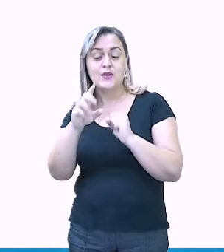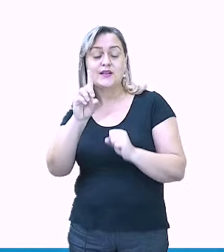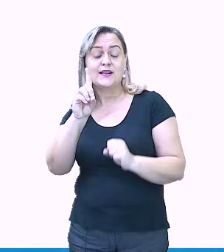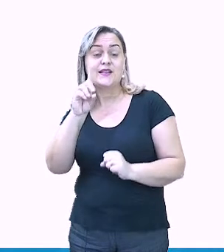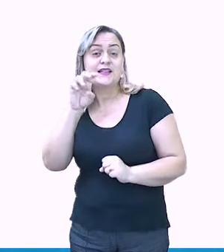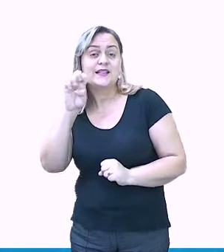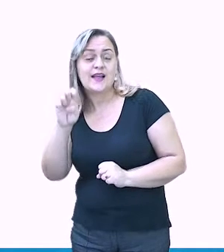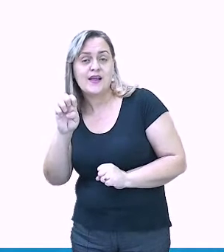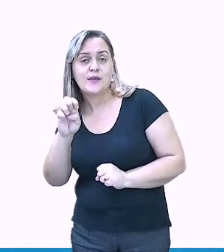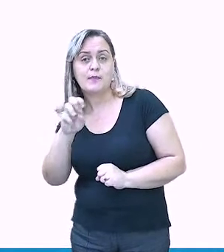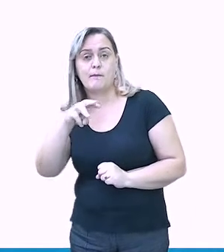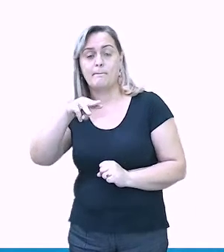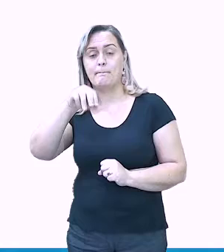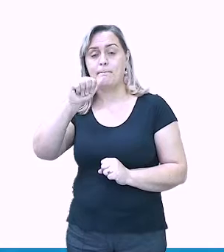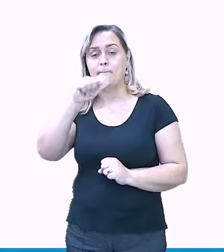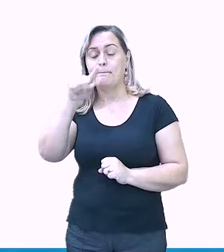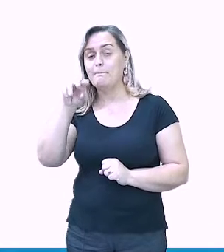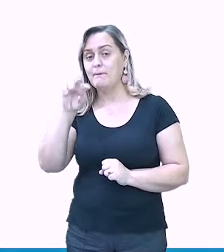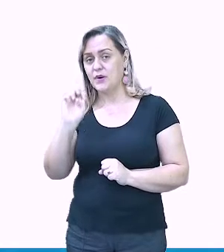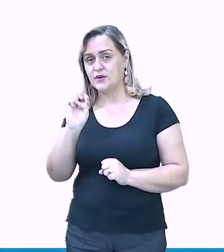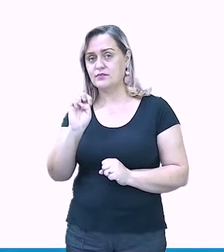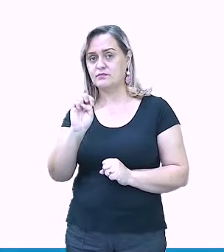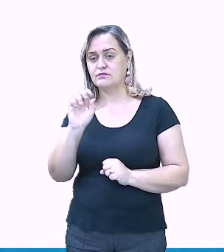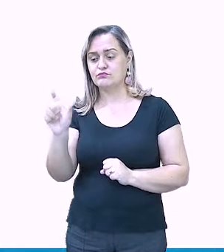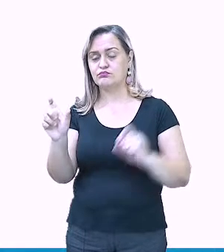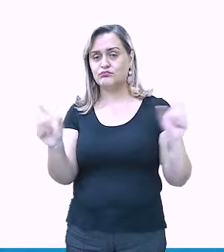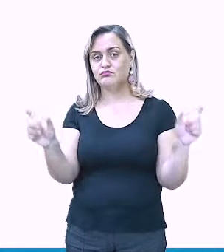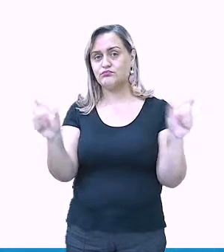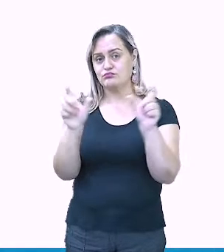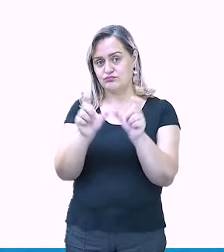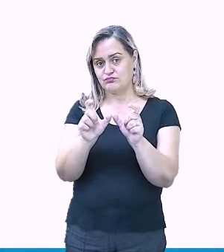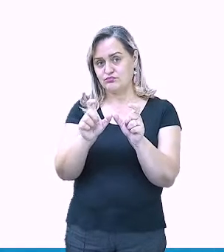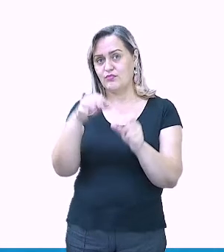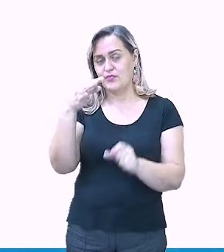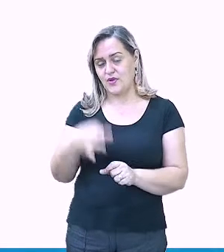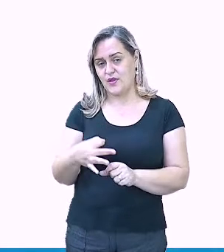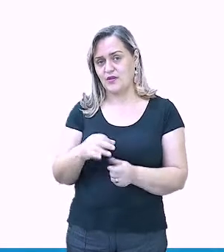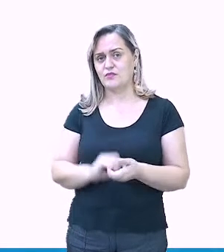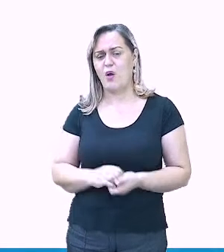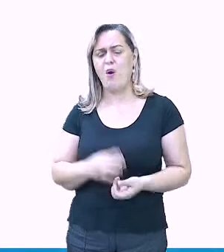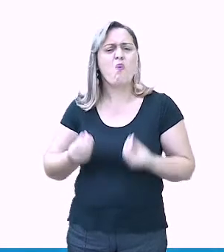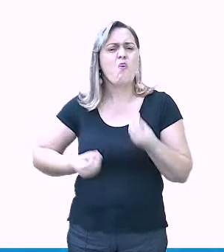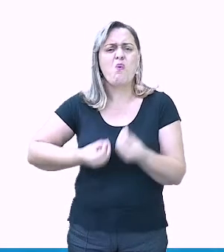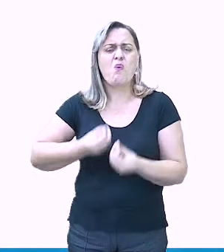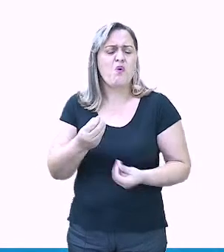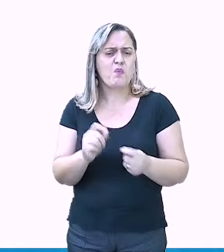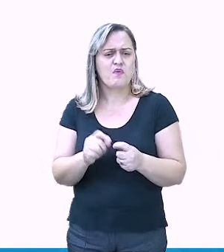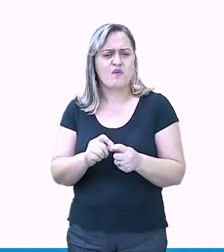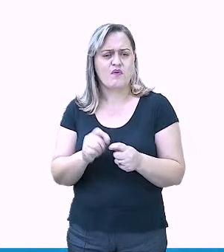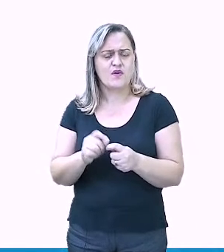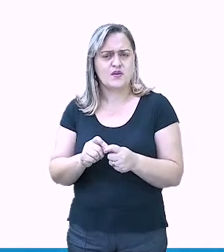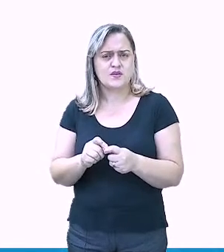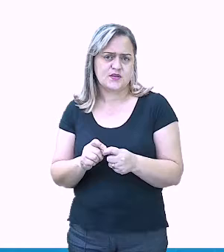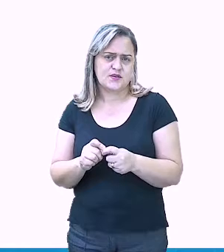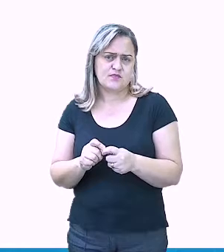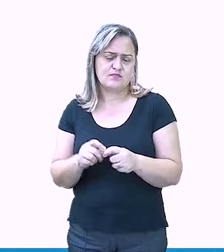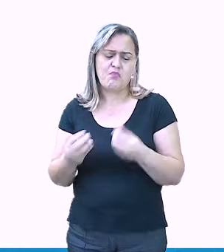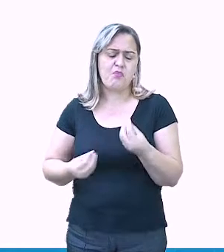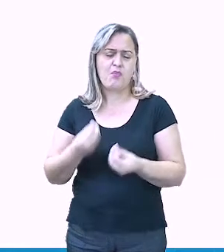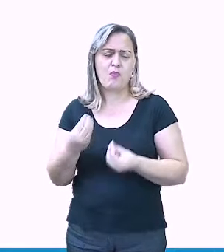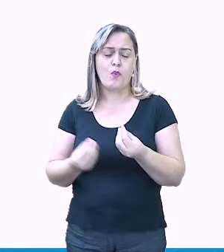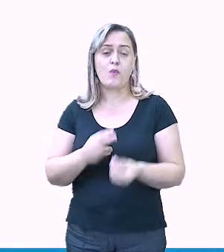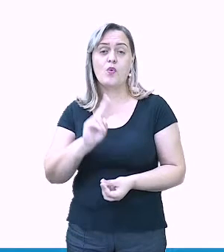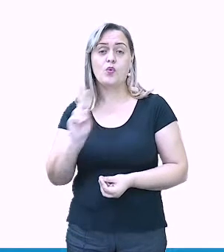o processo de formação, não é mesmo? Dessa locução adjetiva aí. Ó, ela é formada,